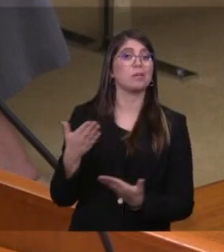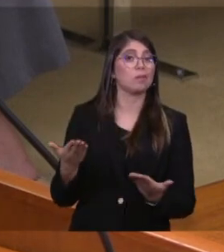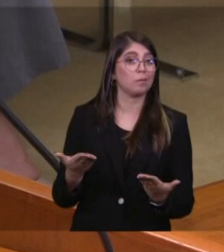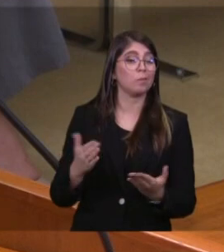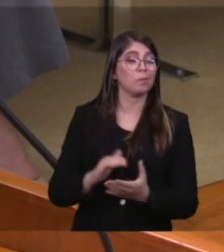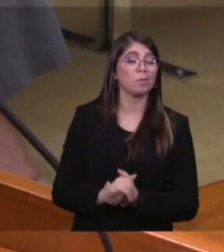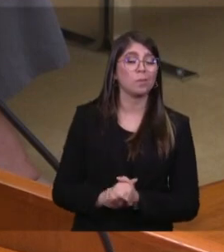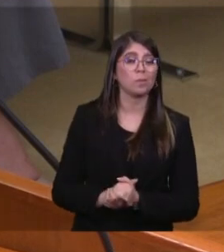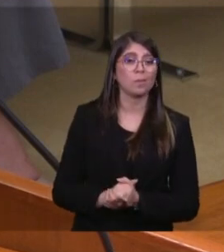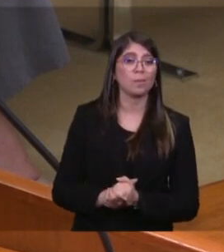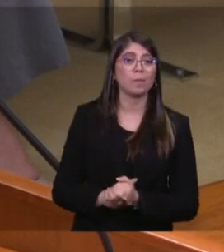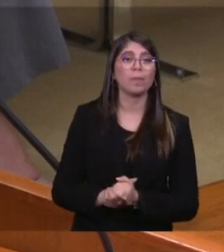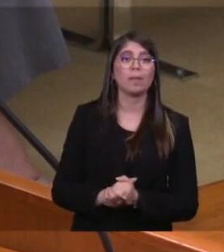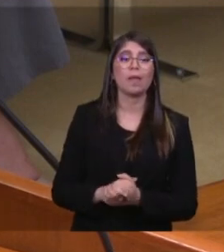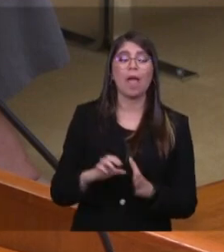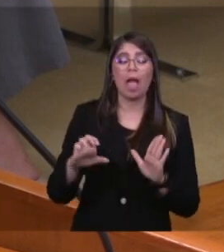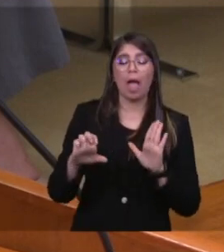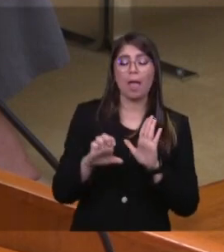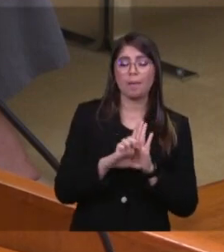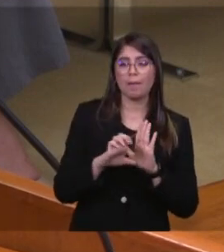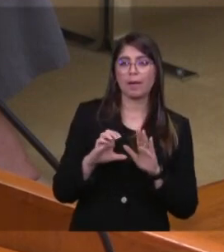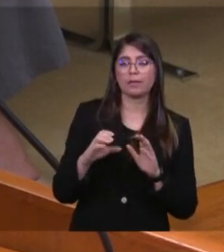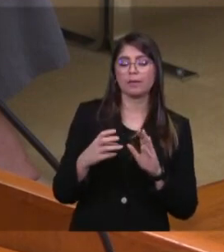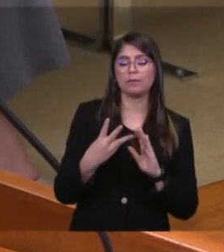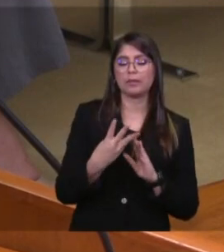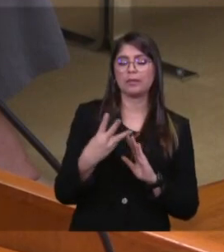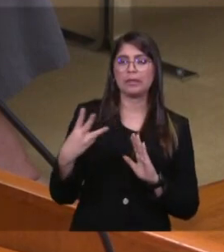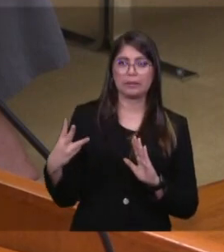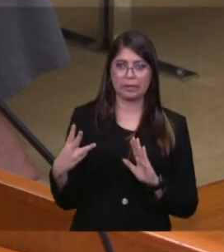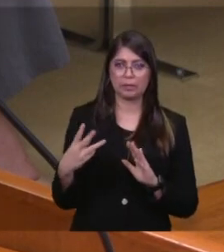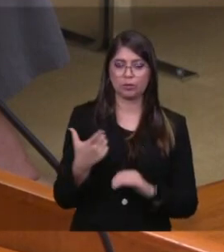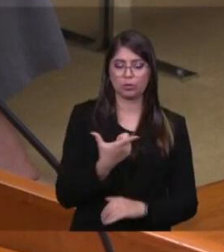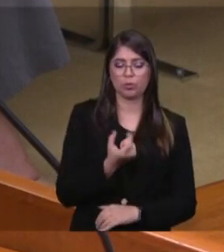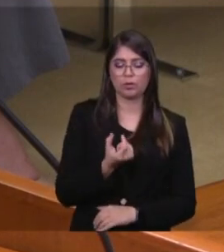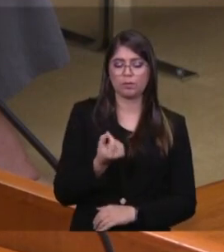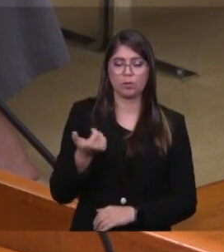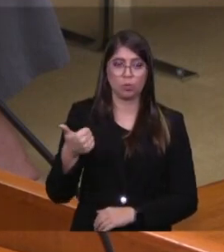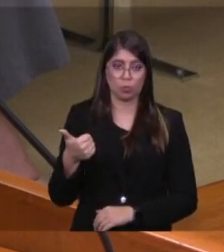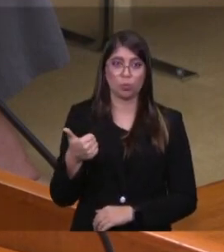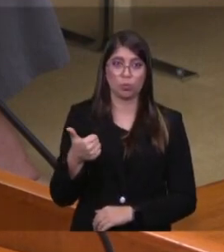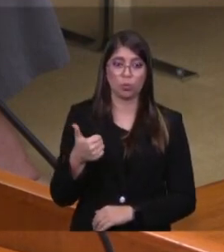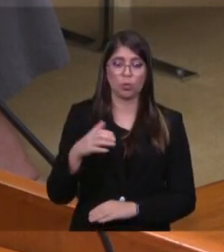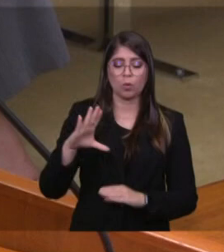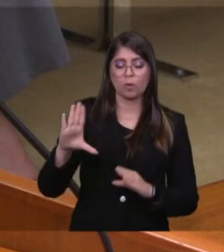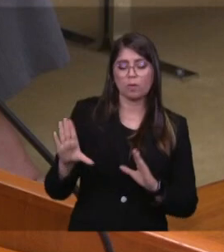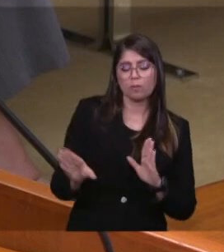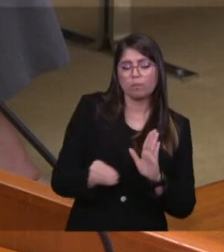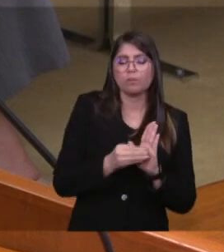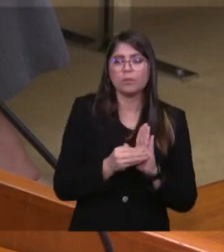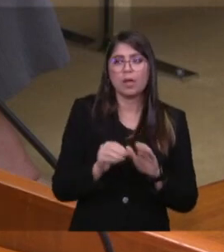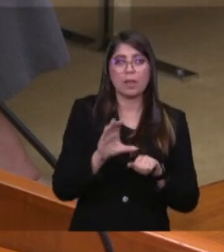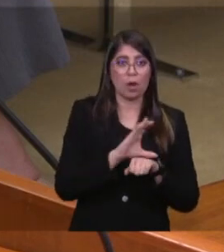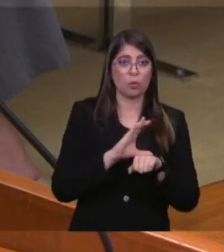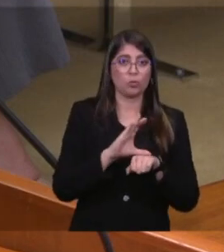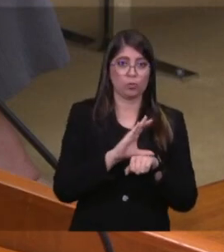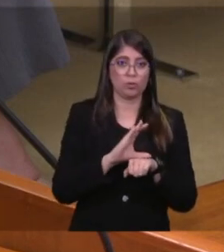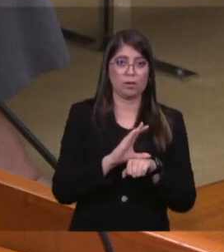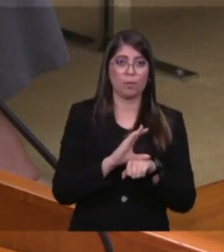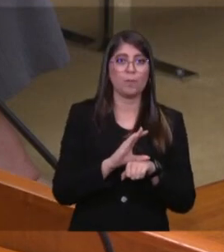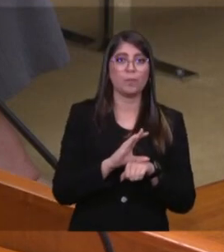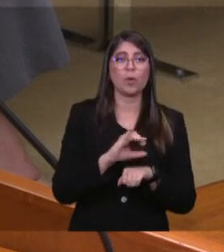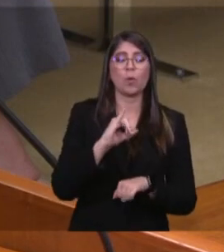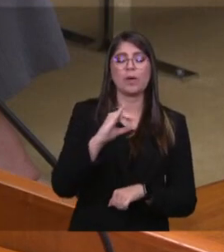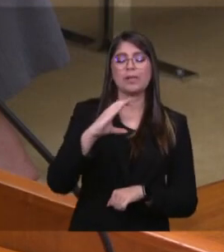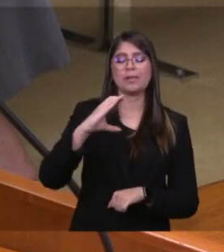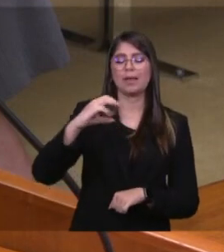do DIFAL. A emenda à Constituição número 33 de 2001 inseriu na Constituição a incidência do